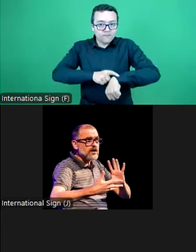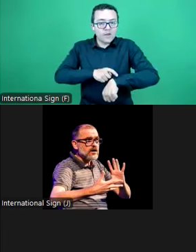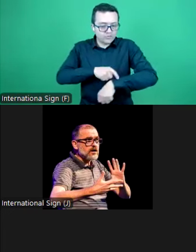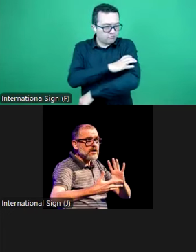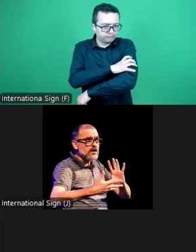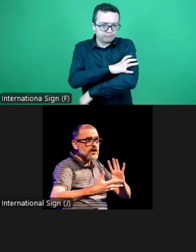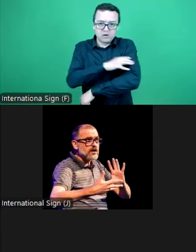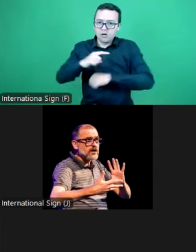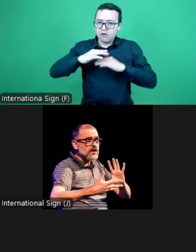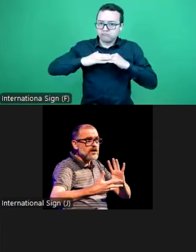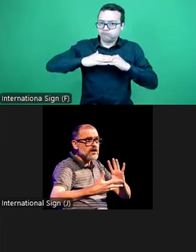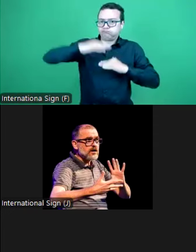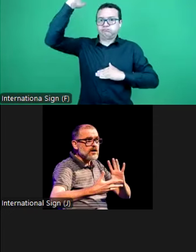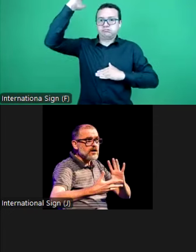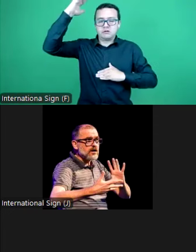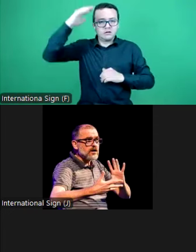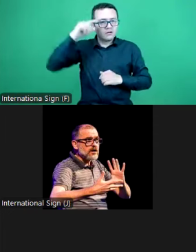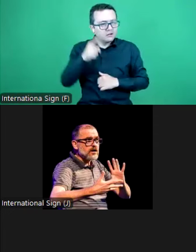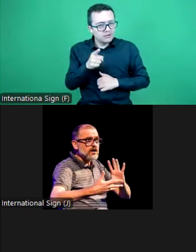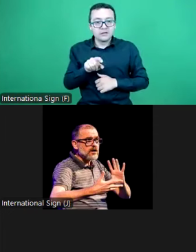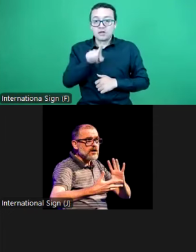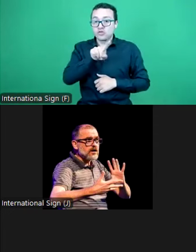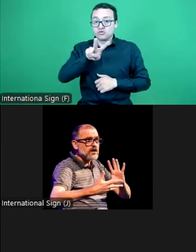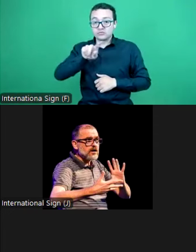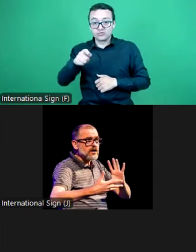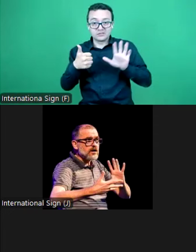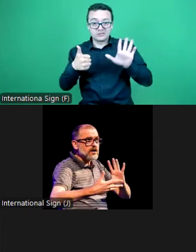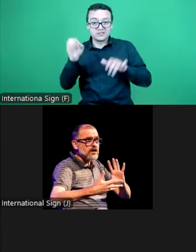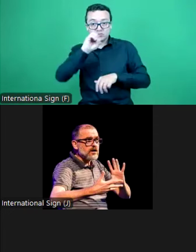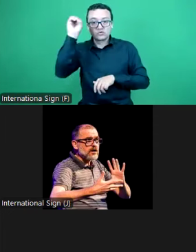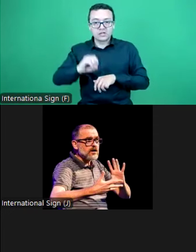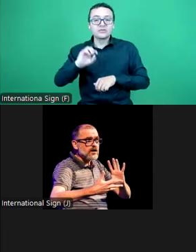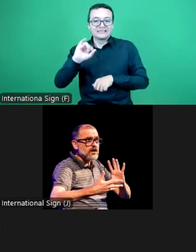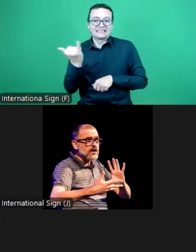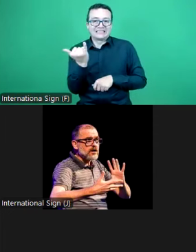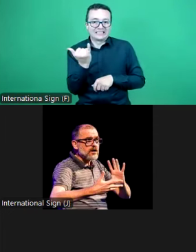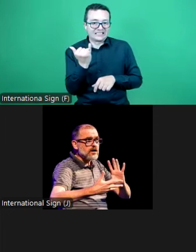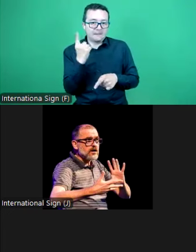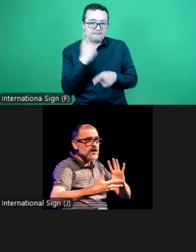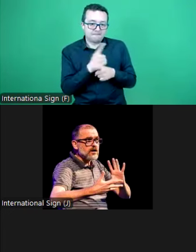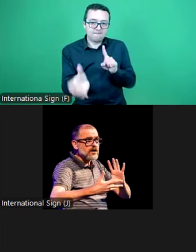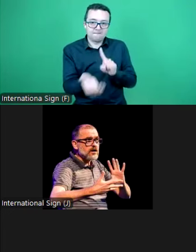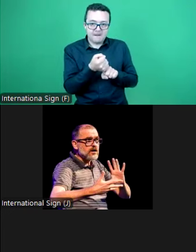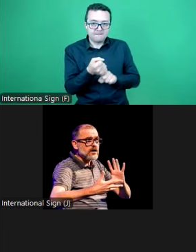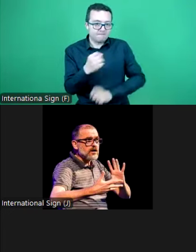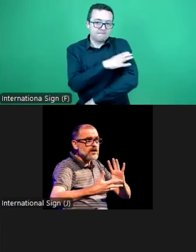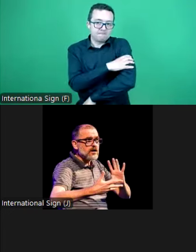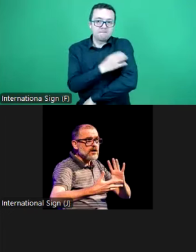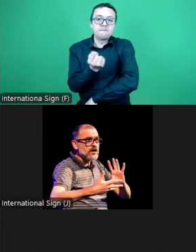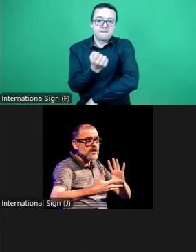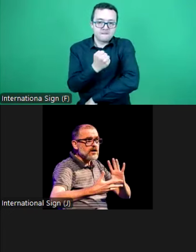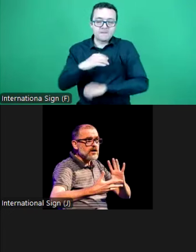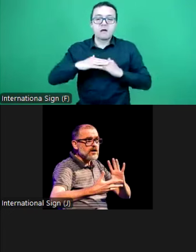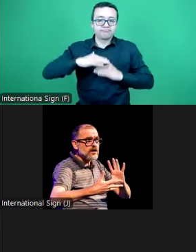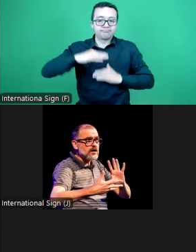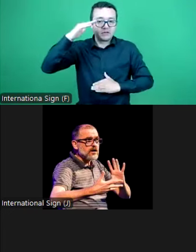O 12,6% da população tem um diagnóstico de hipertensão arterial,